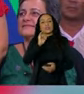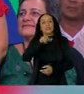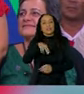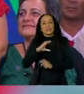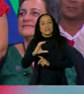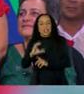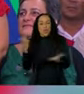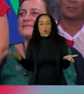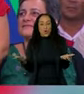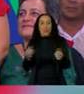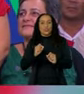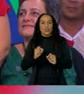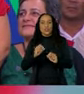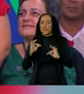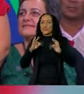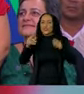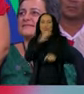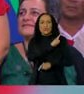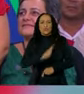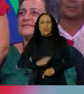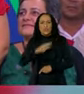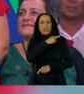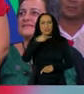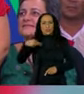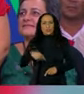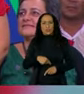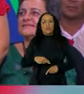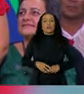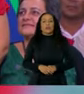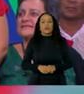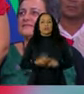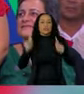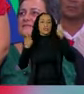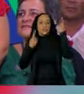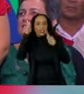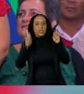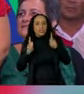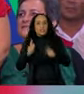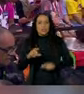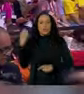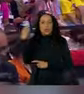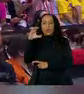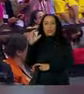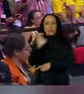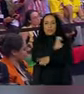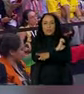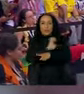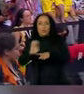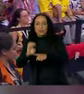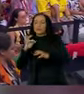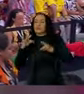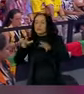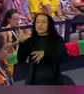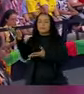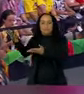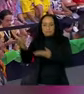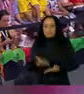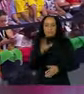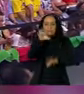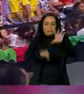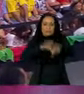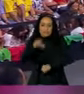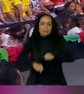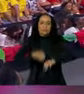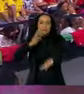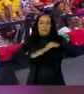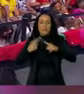gente está hoje, todos os outros governos, Chile, Colômbia, Equador, todos os governos recebem os catadores porque aprenderam com a gente.